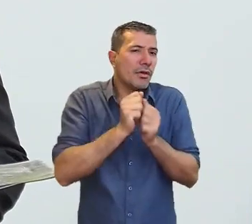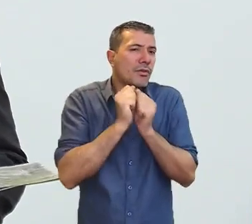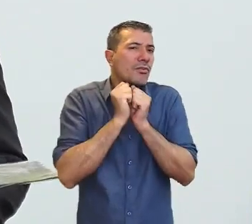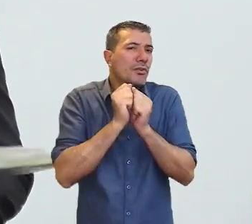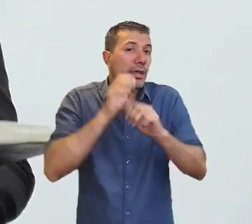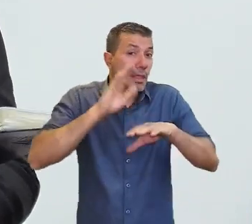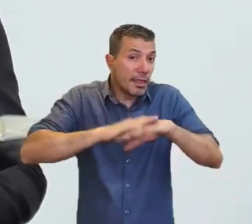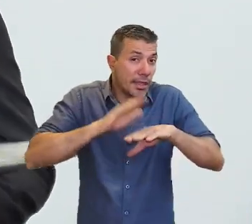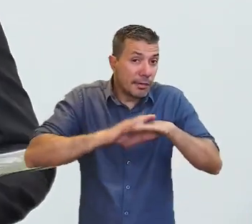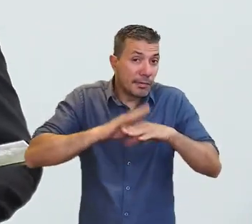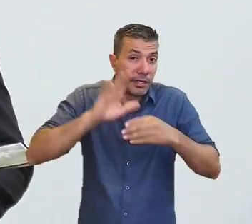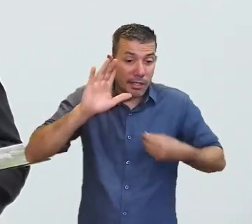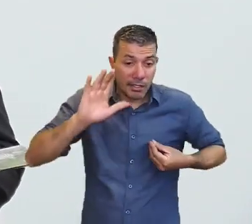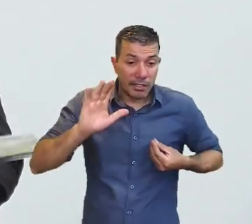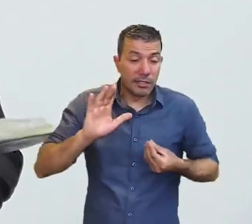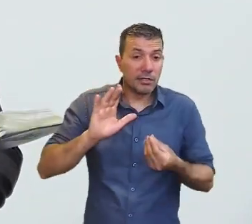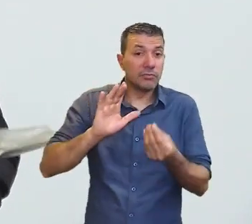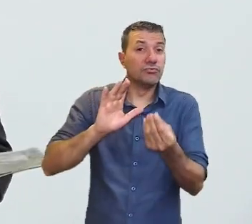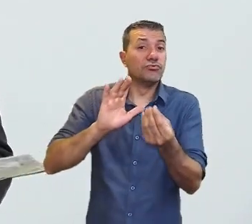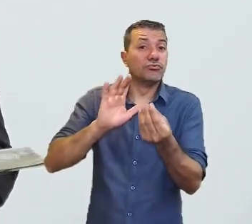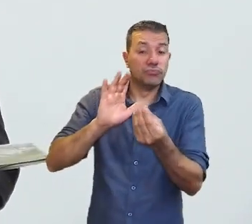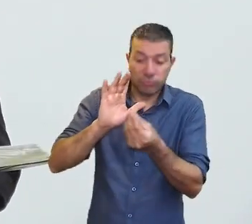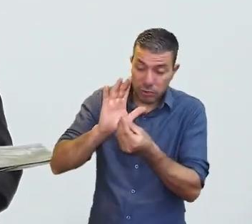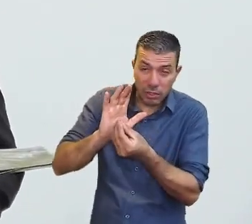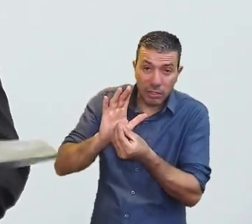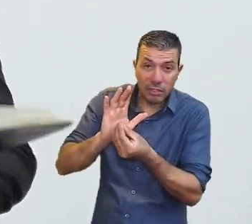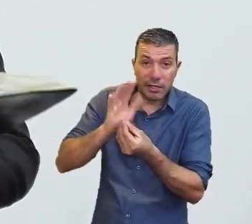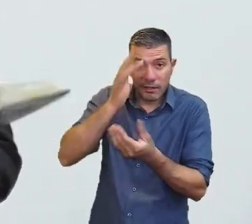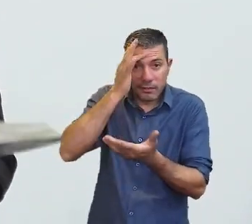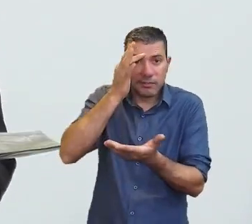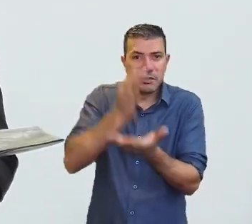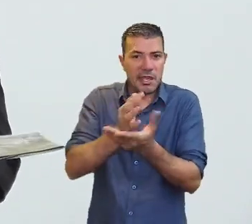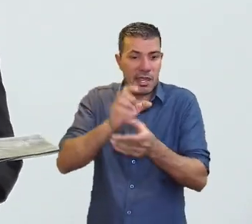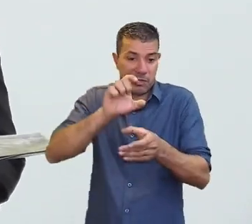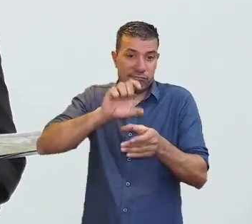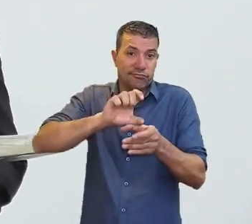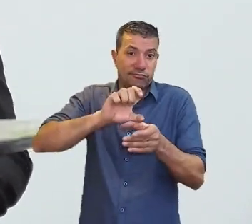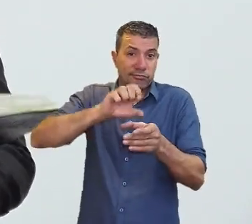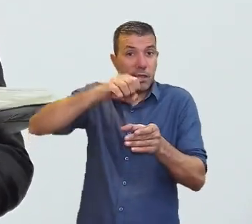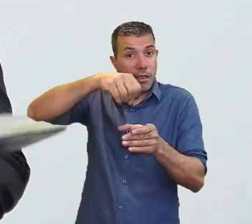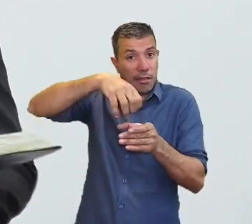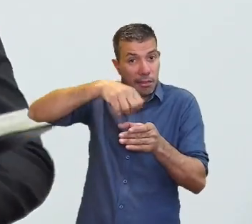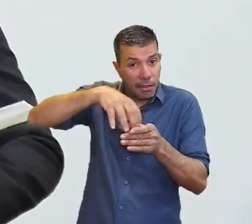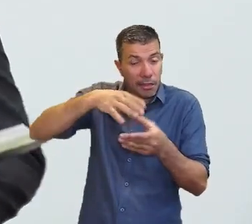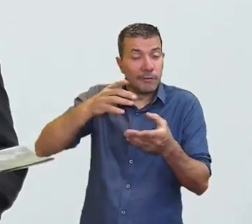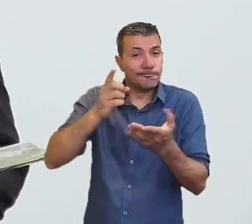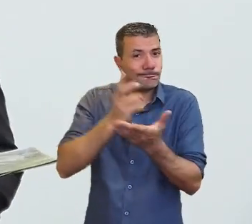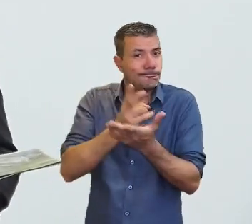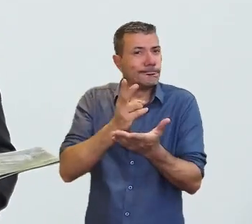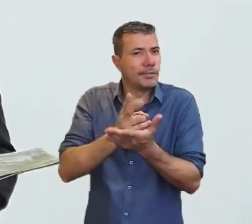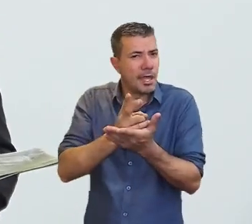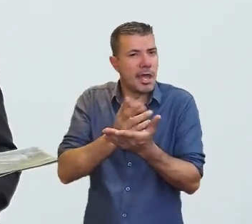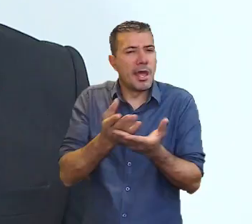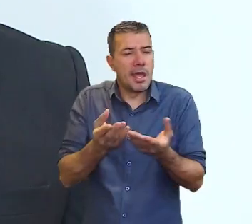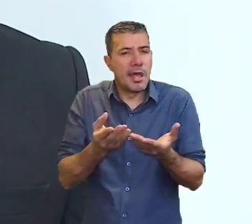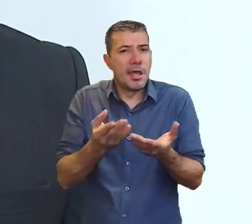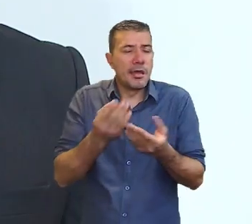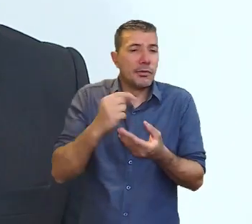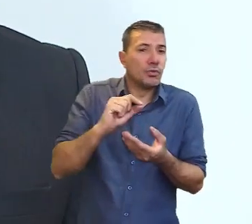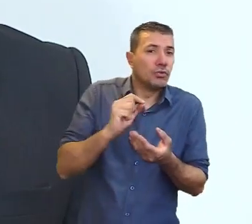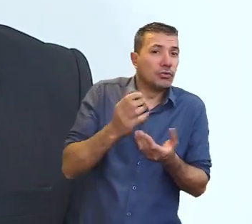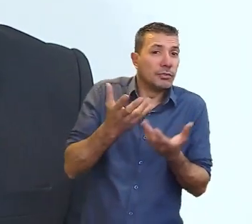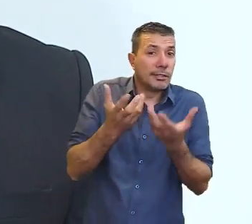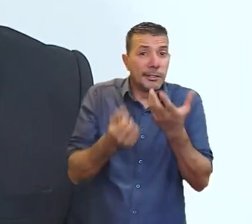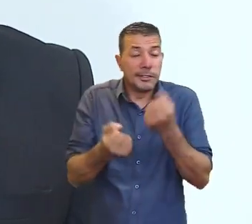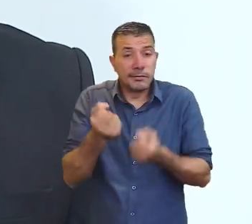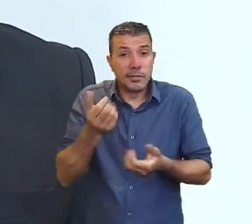também as suas entregas. Alguns dos nossos irmãos são fiéis dizimistas, são pactuantes nas suas ofertas, e nós